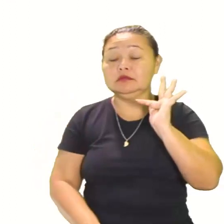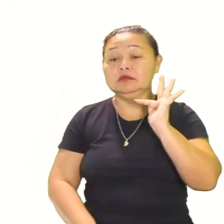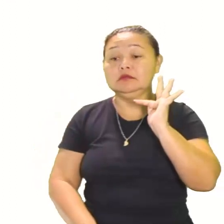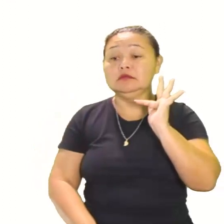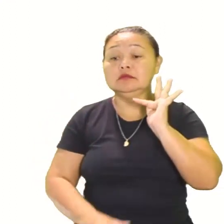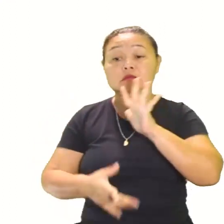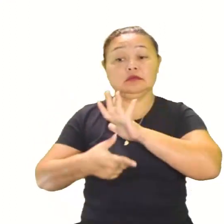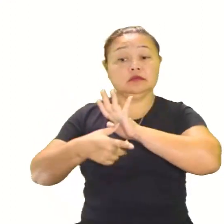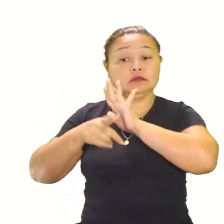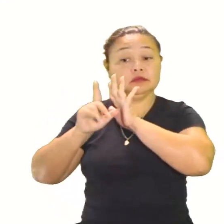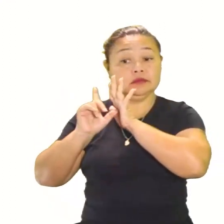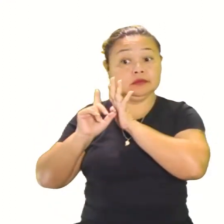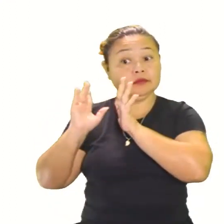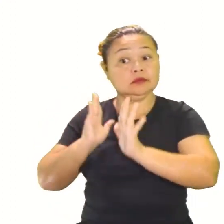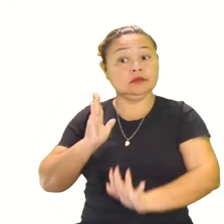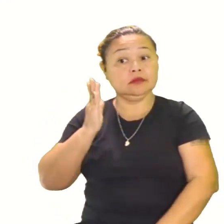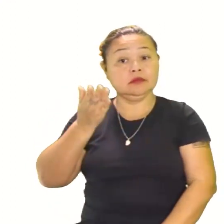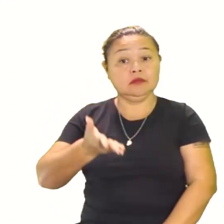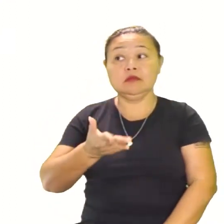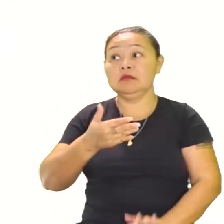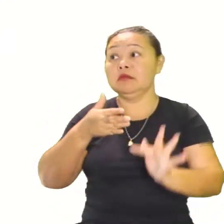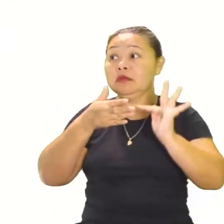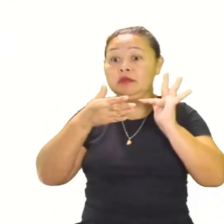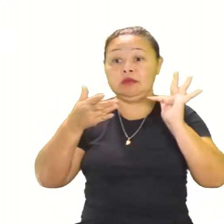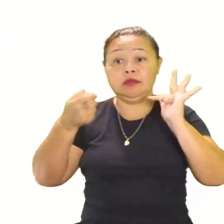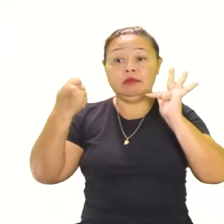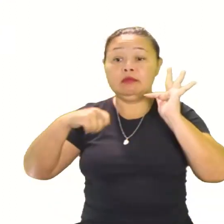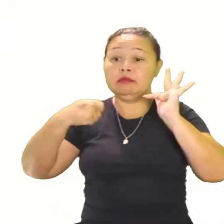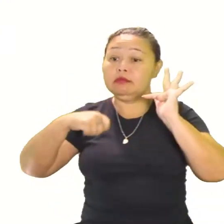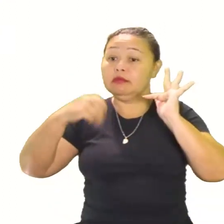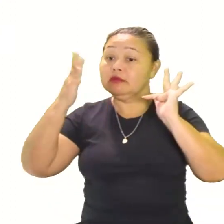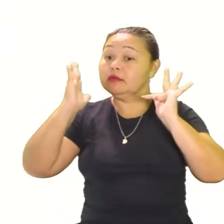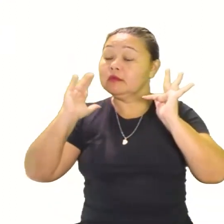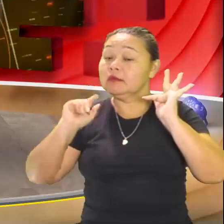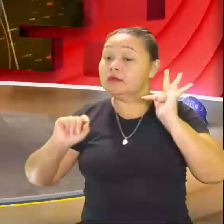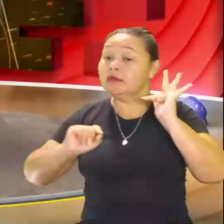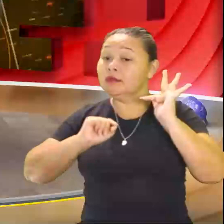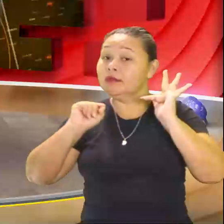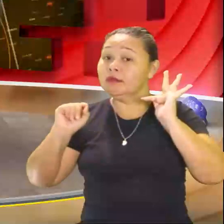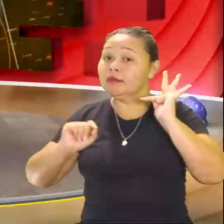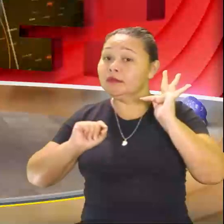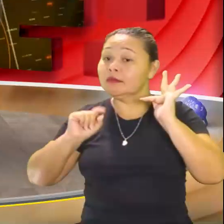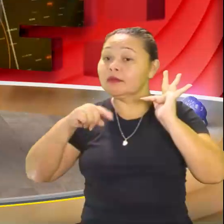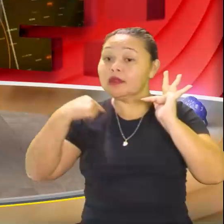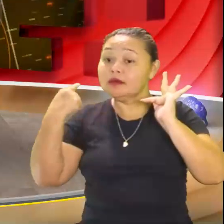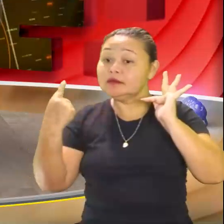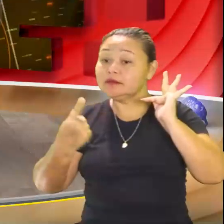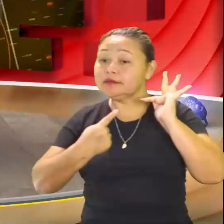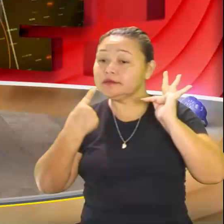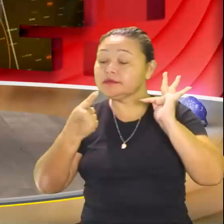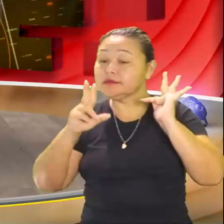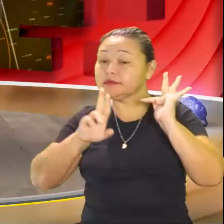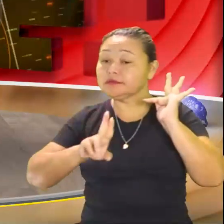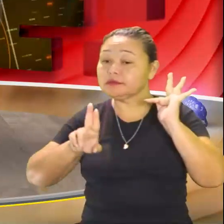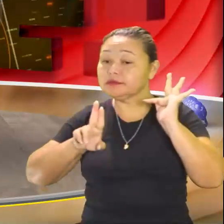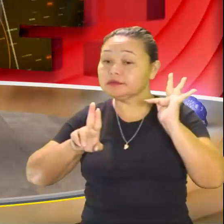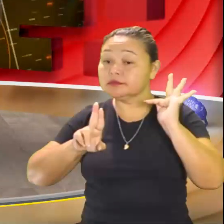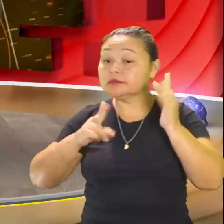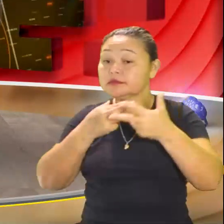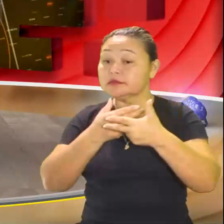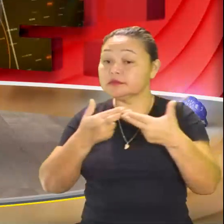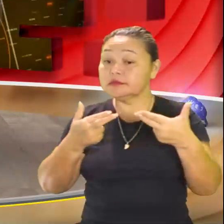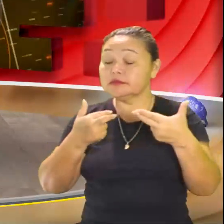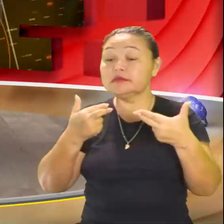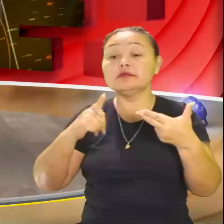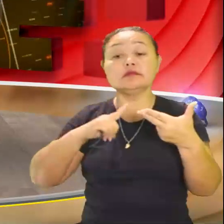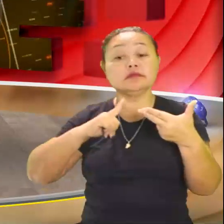modular. Antes de a gente aplicar o nosso assunto, a gente precisa do quê, professor Maurício? Bom, para nós podermos aplicar alguma